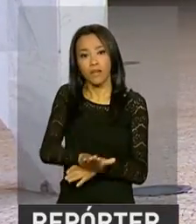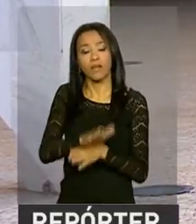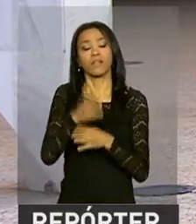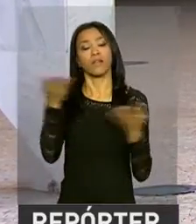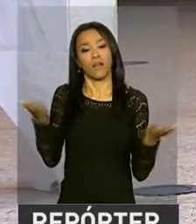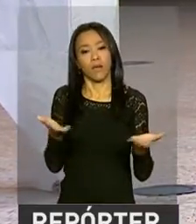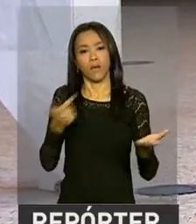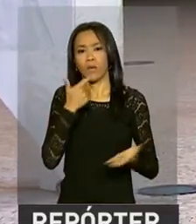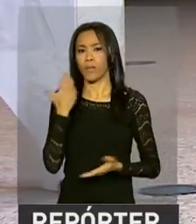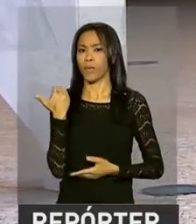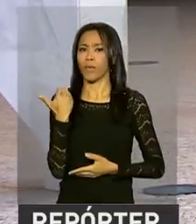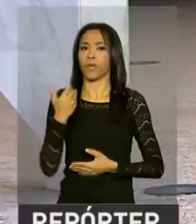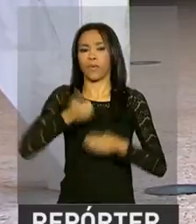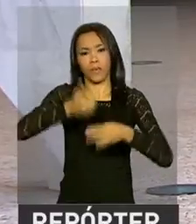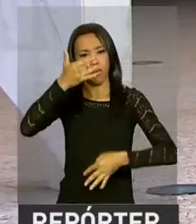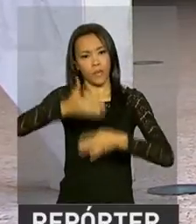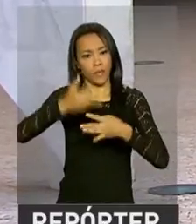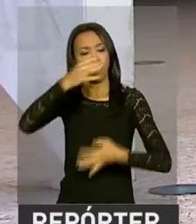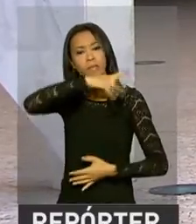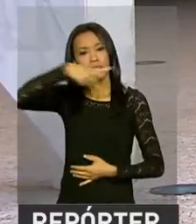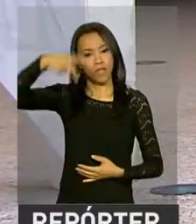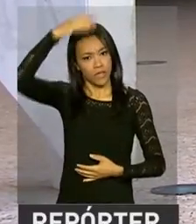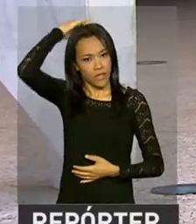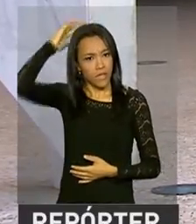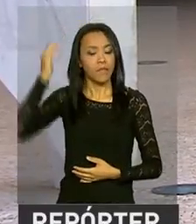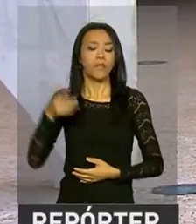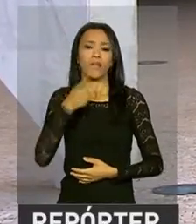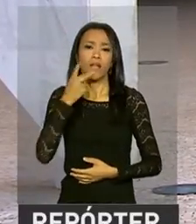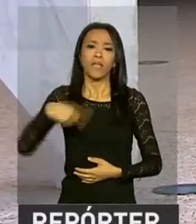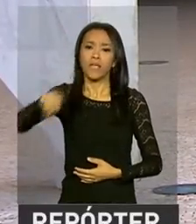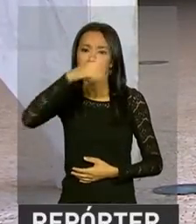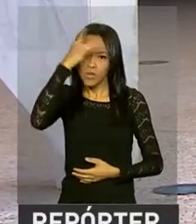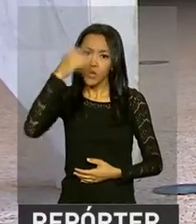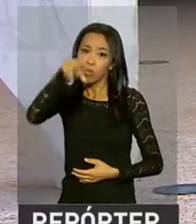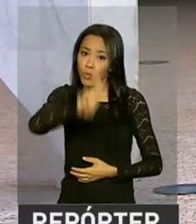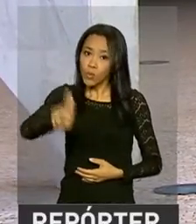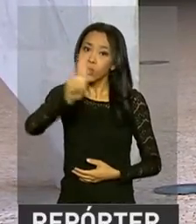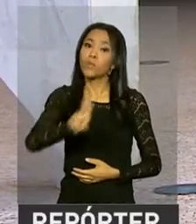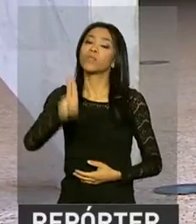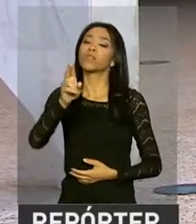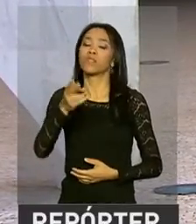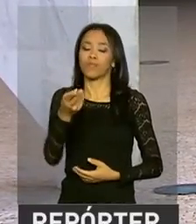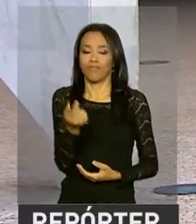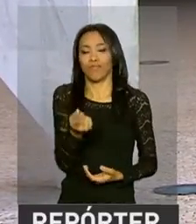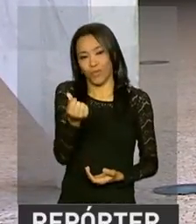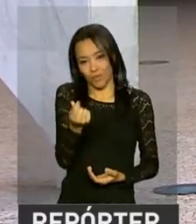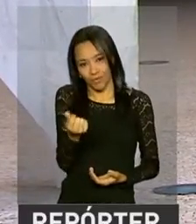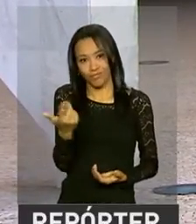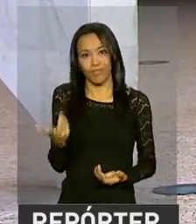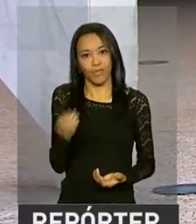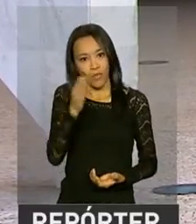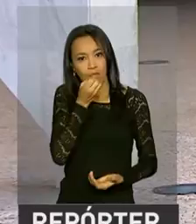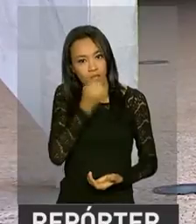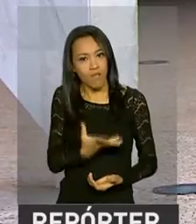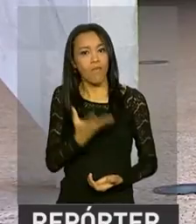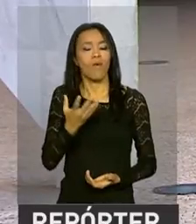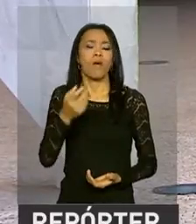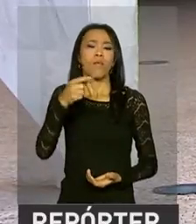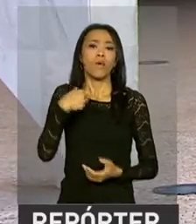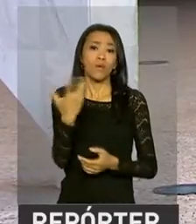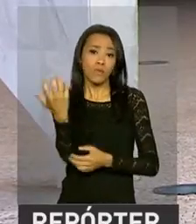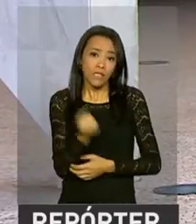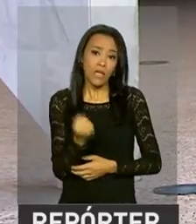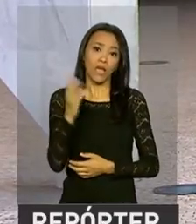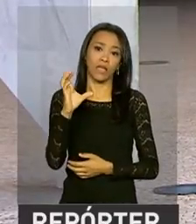inicial temer disse que espera que os brasileiros passam um bom uso do dinheiro para eles o saque nas contas do fgts